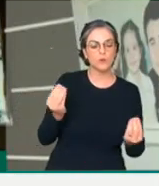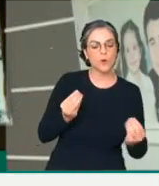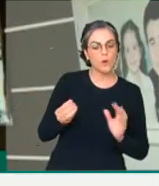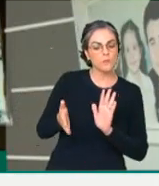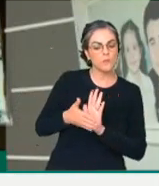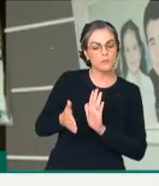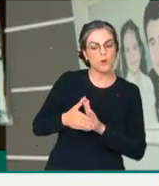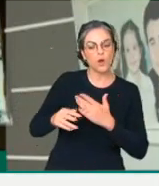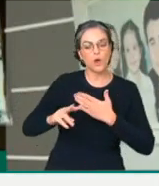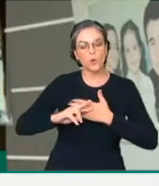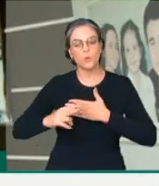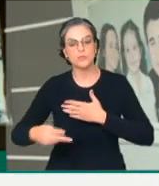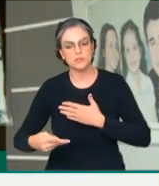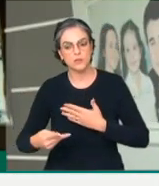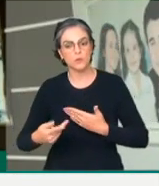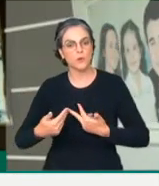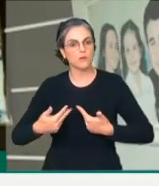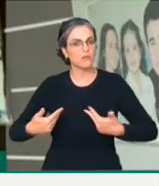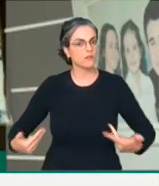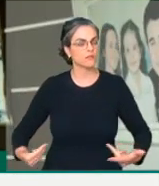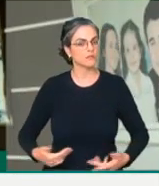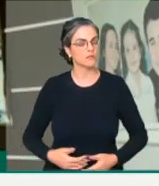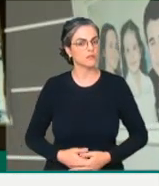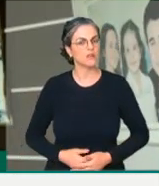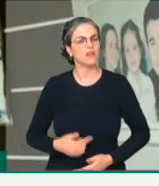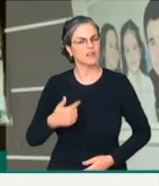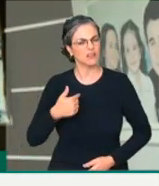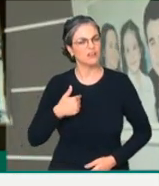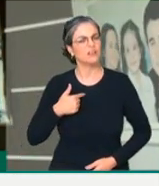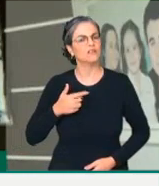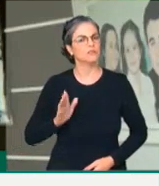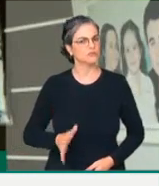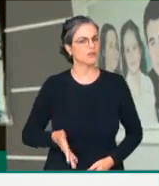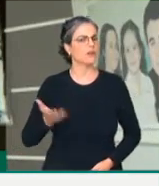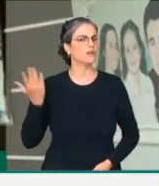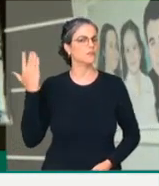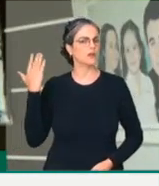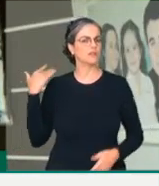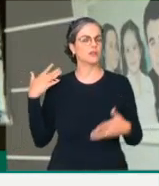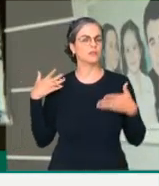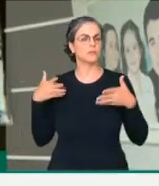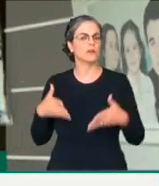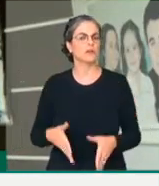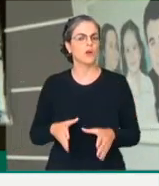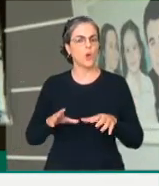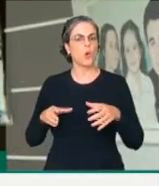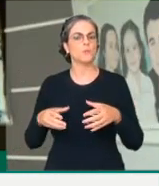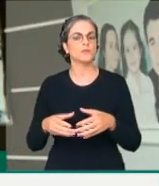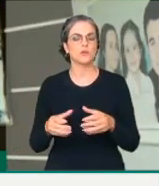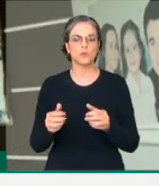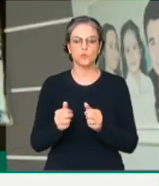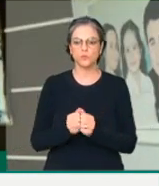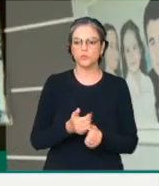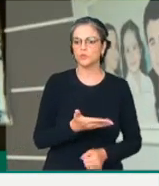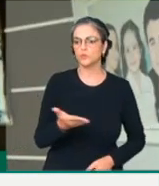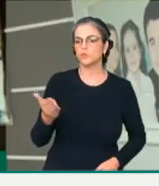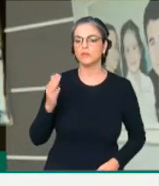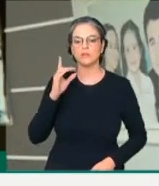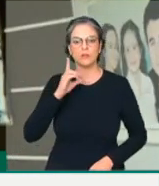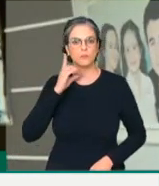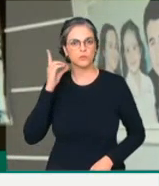propostas. Participei da comissão composta por alguns colegas